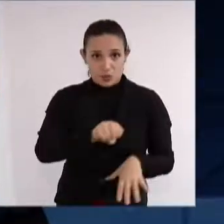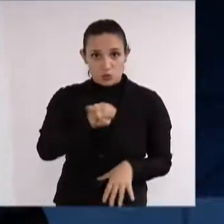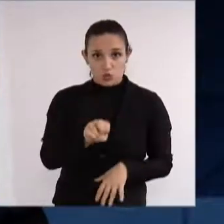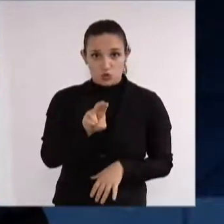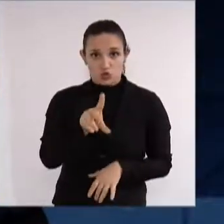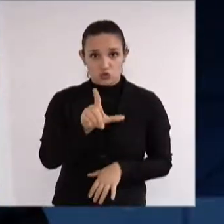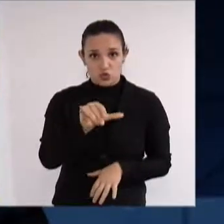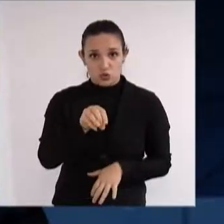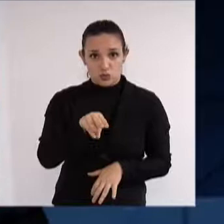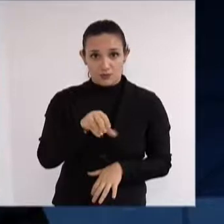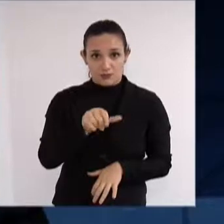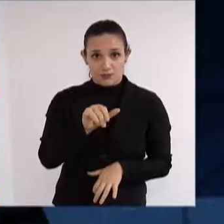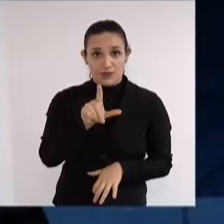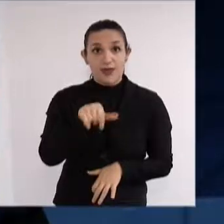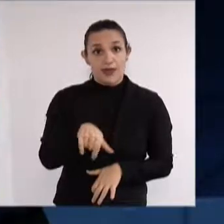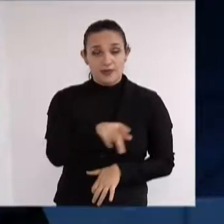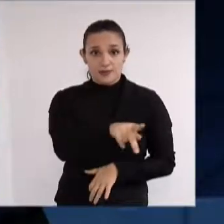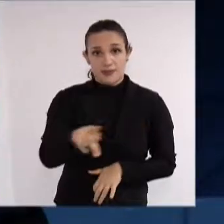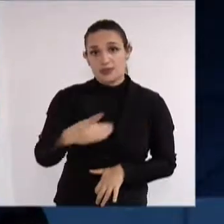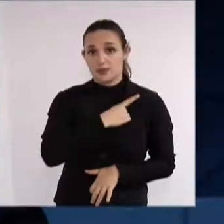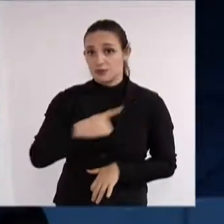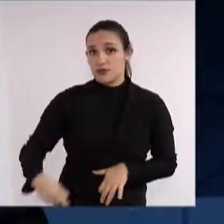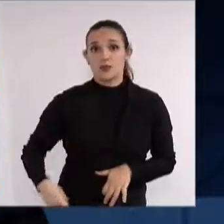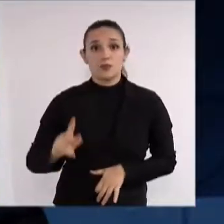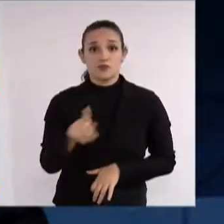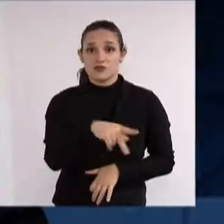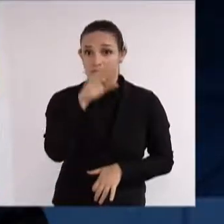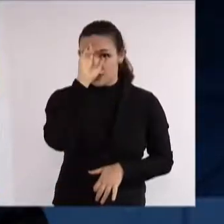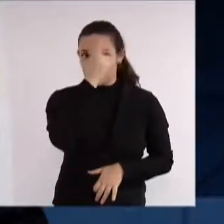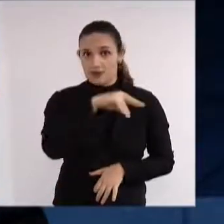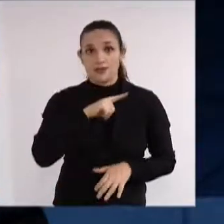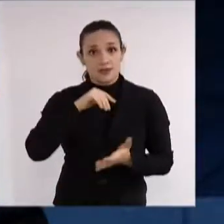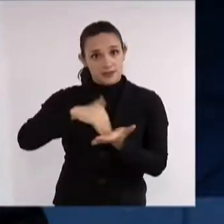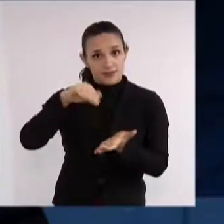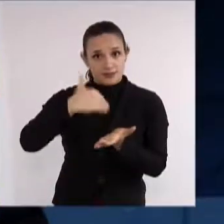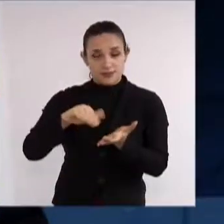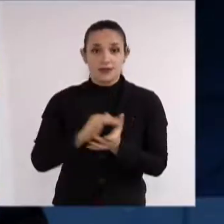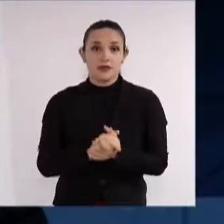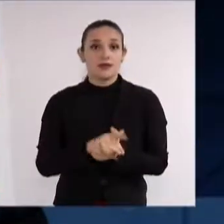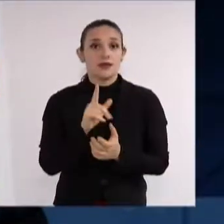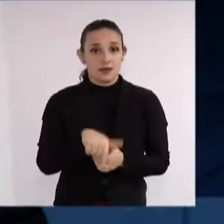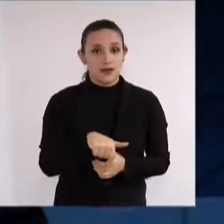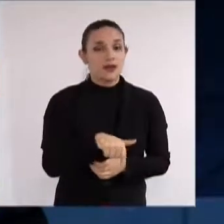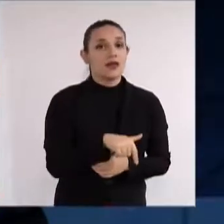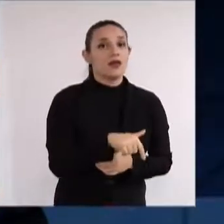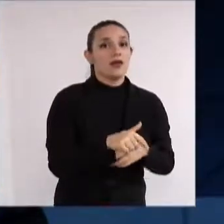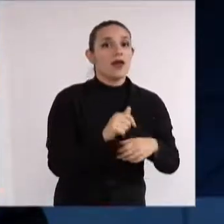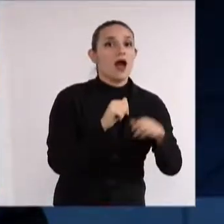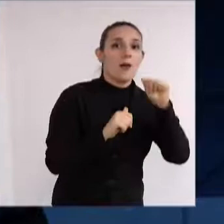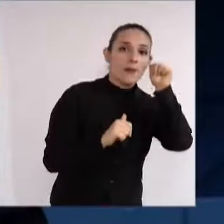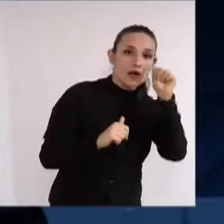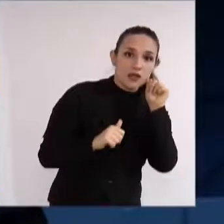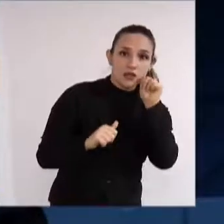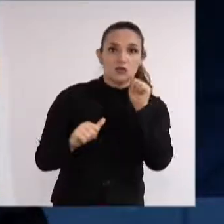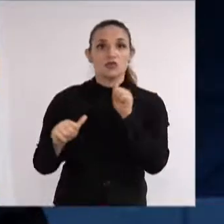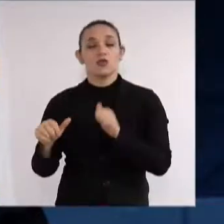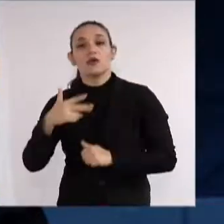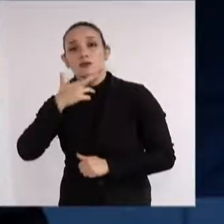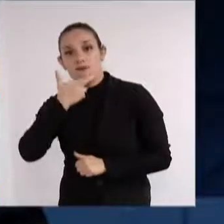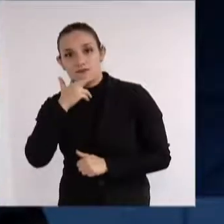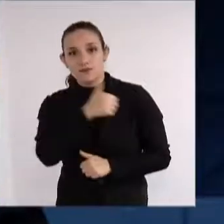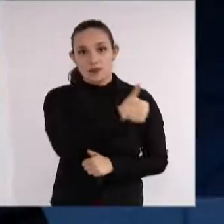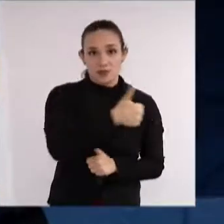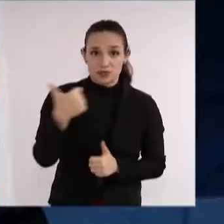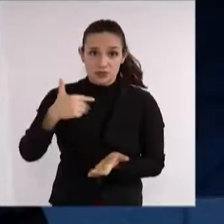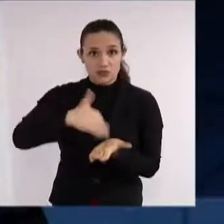Júlio Maia, sobre a presidência do senhor deputado professor Rinaldo, secretariada pelos deputados Amarildo Cruz e Renato Câmara, primeiro e segundo secretários,